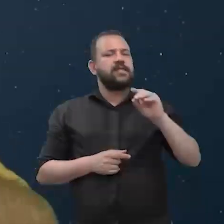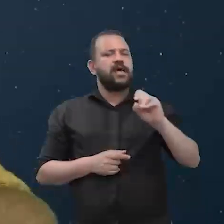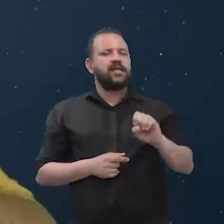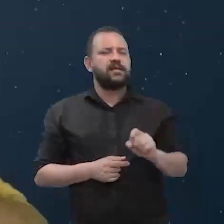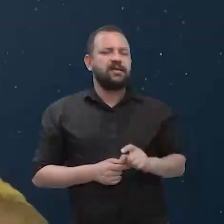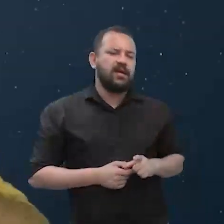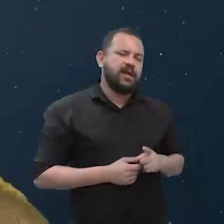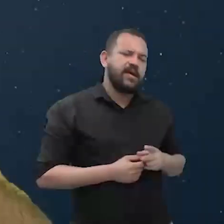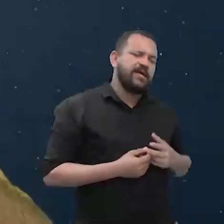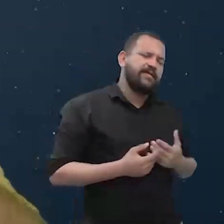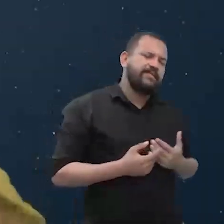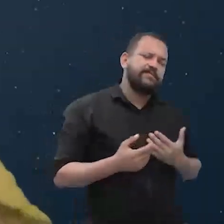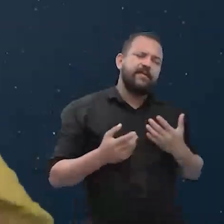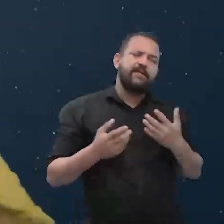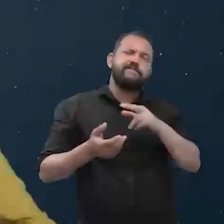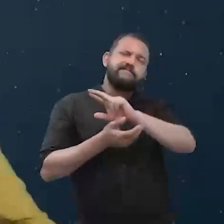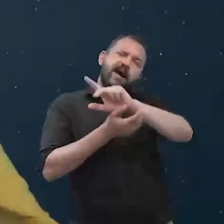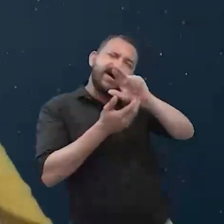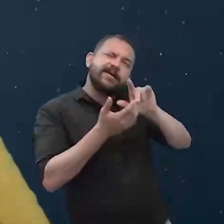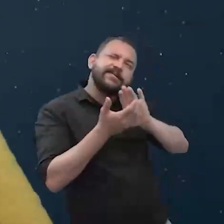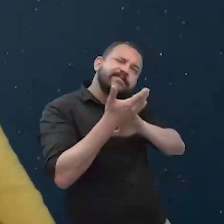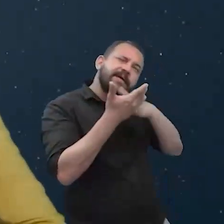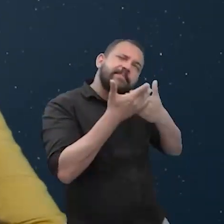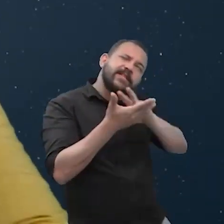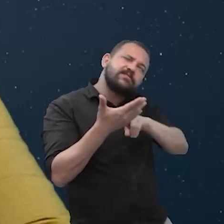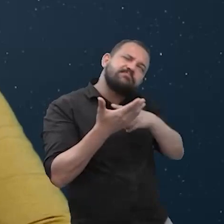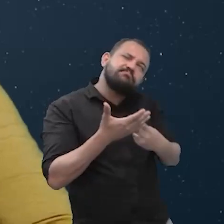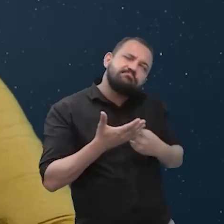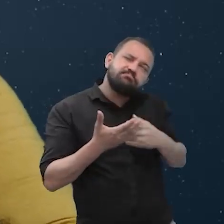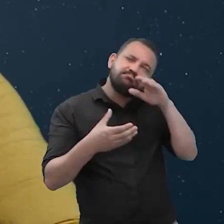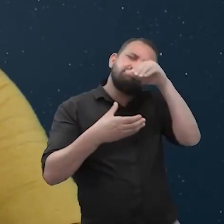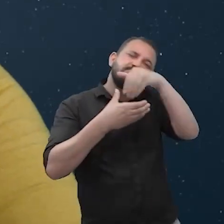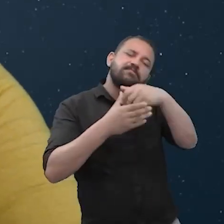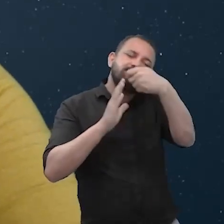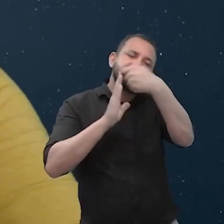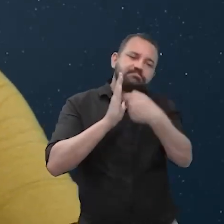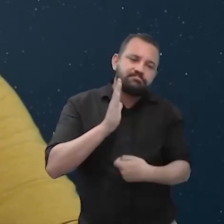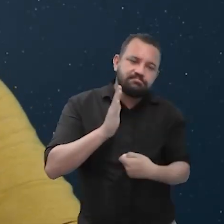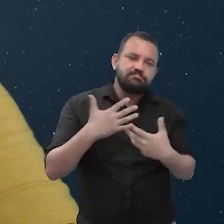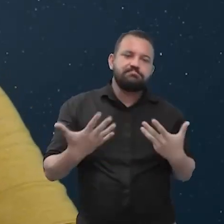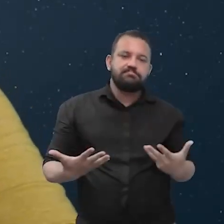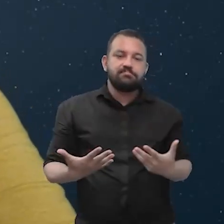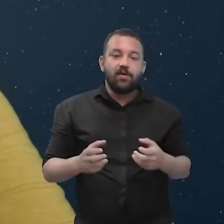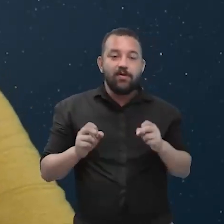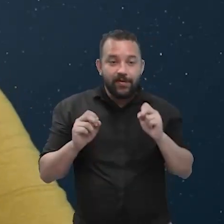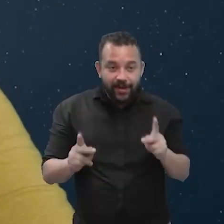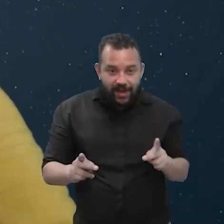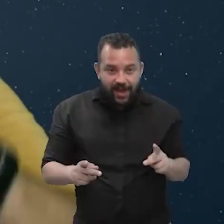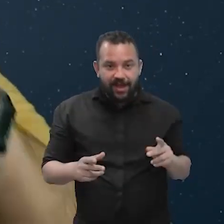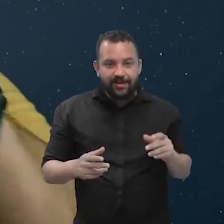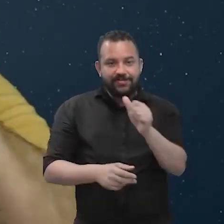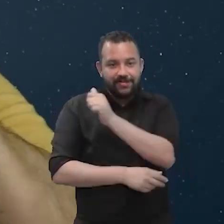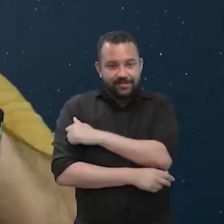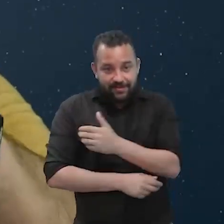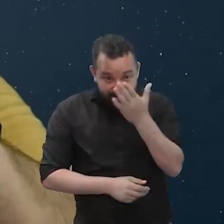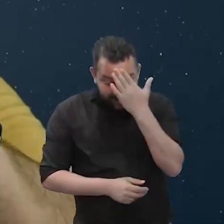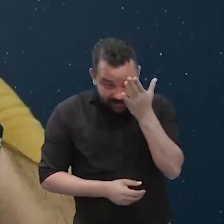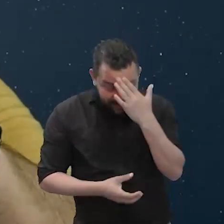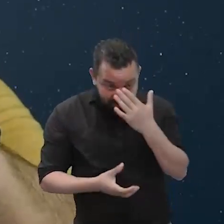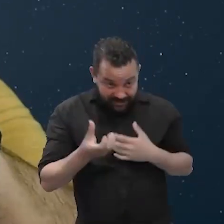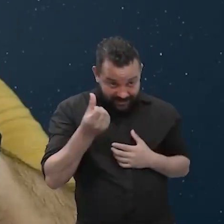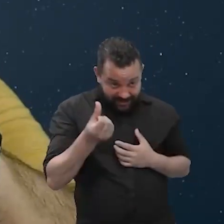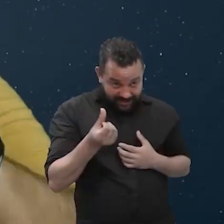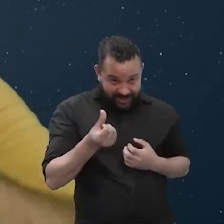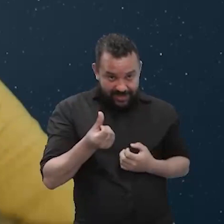várias interpretações que podem aparecer dentro de um texto. Ok, fera? Então, ó, ficou ligado? As 6